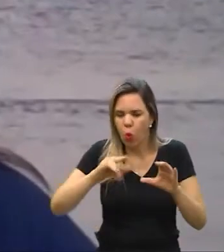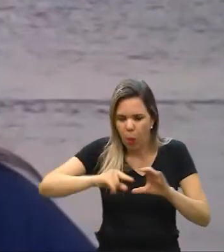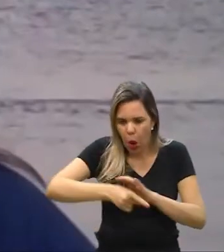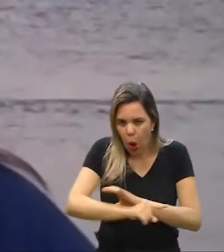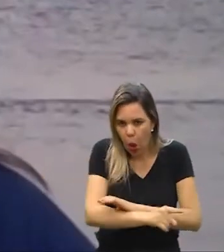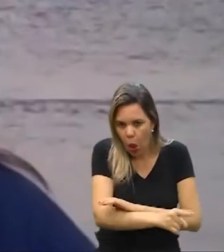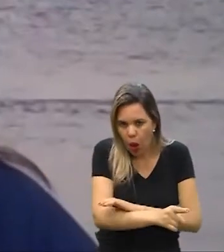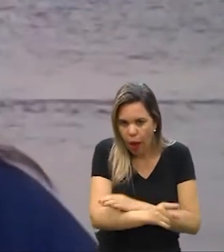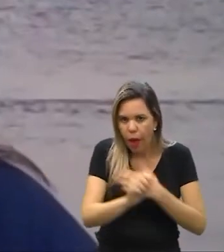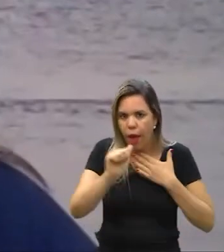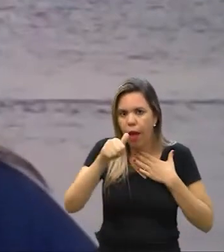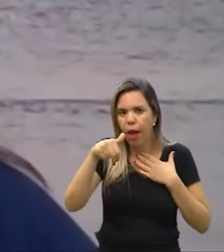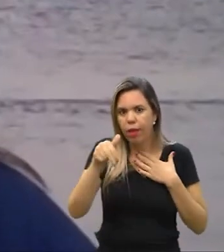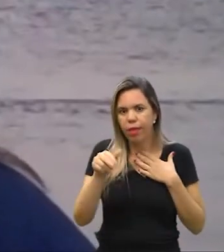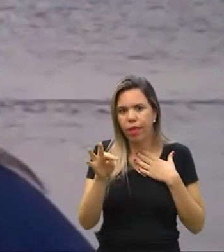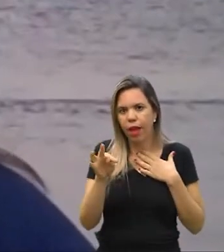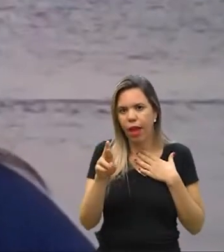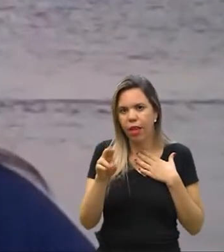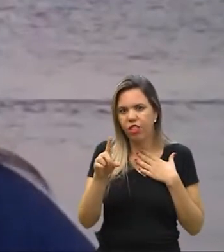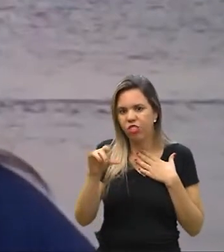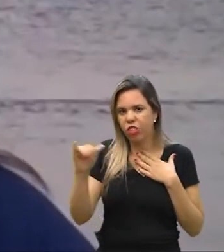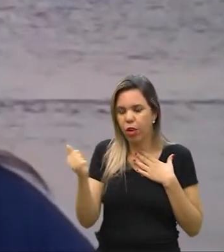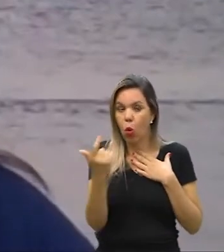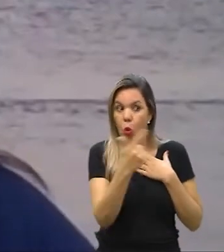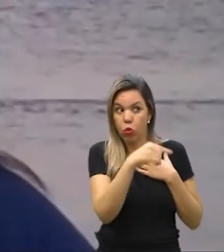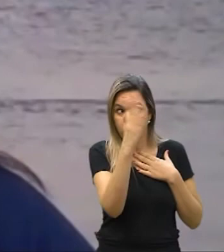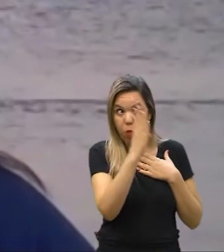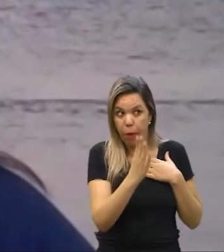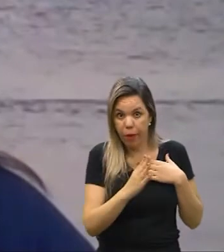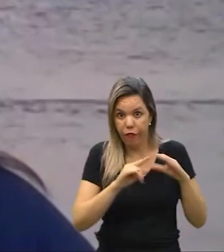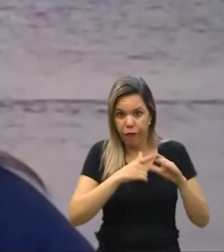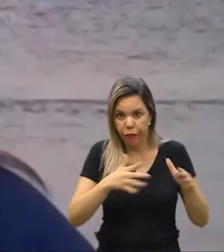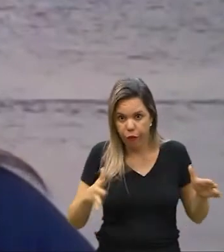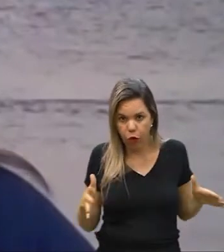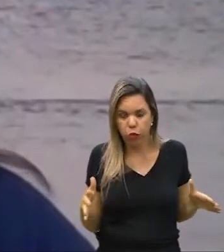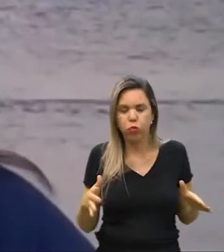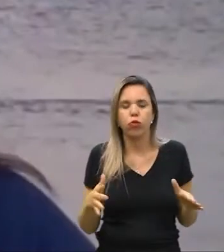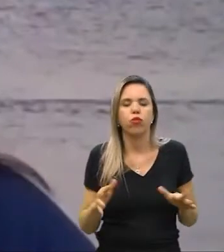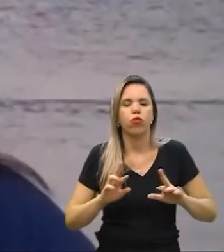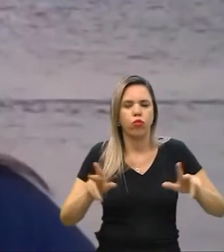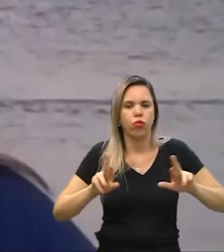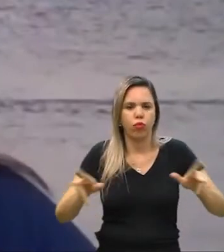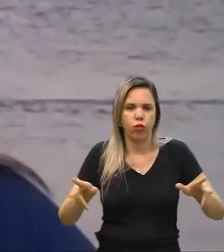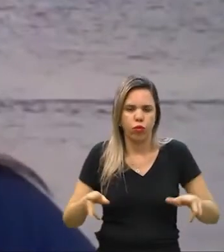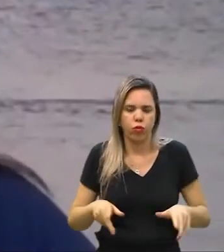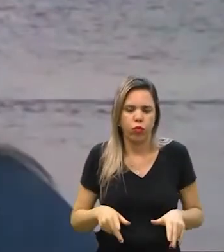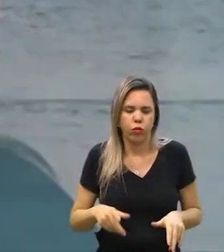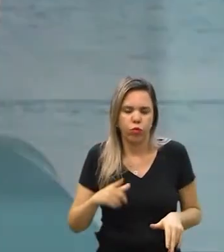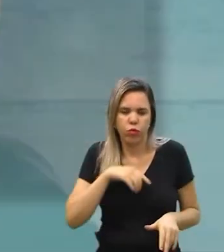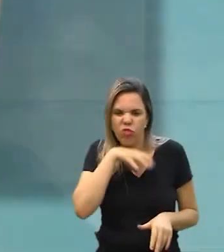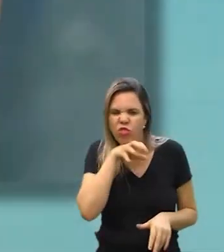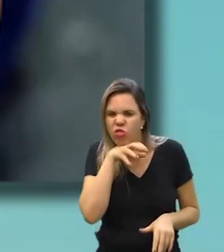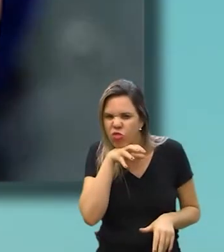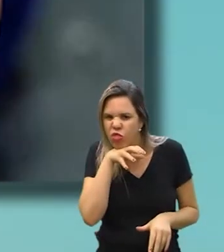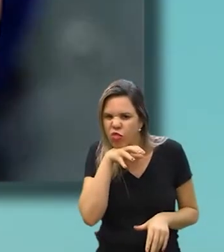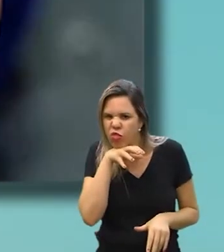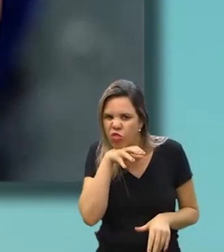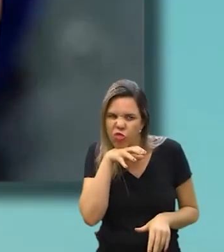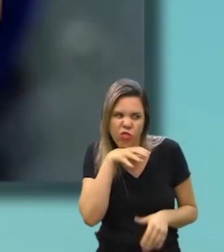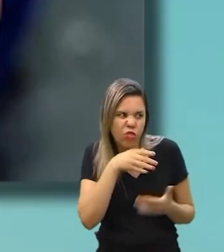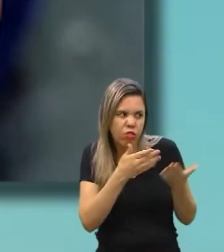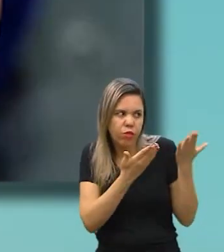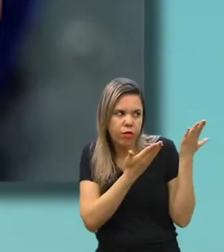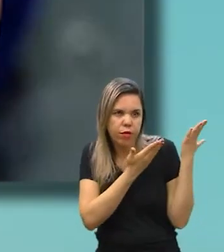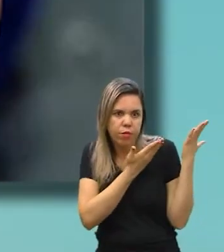profundo da Antártica no mar profundo do Brasil, espécies de pepinos do mar,